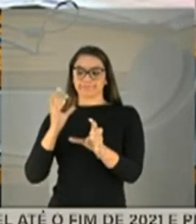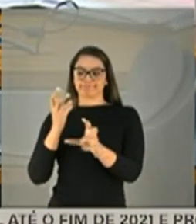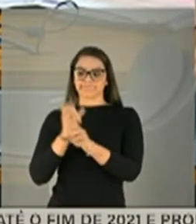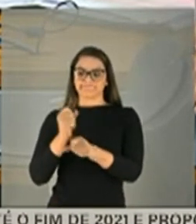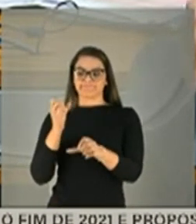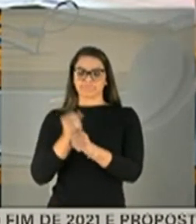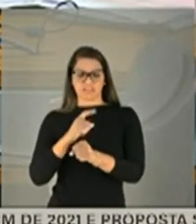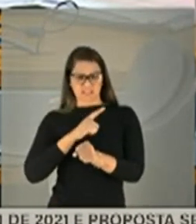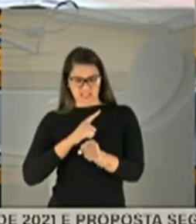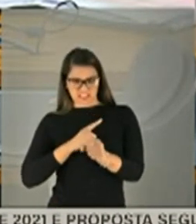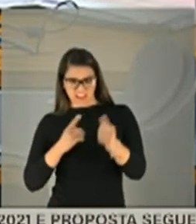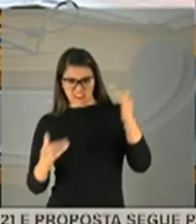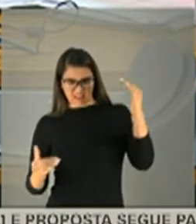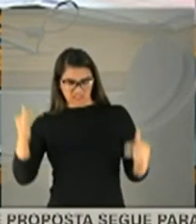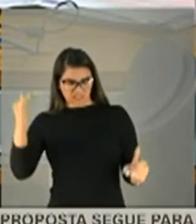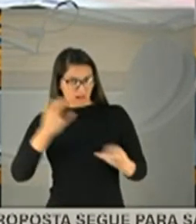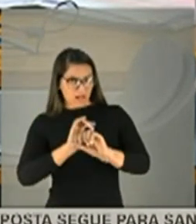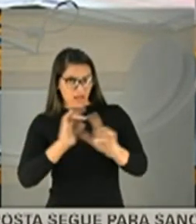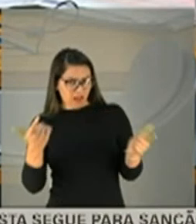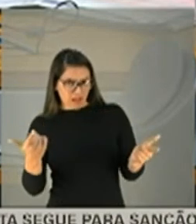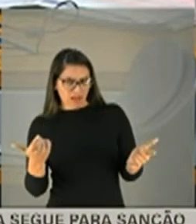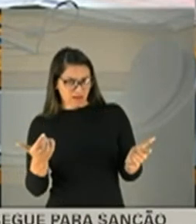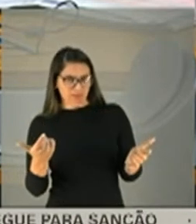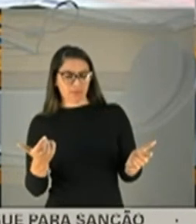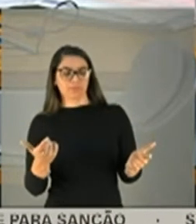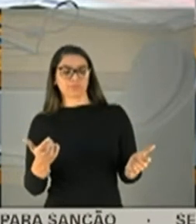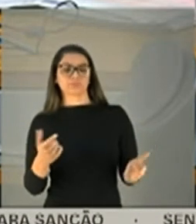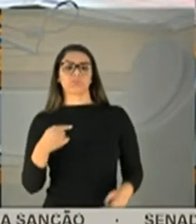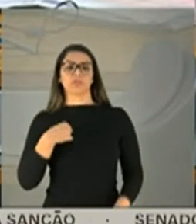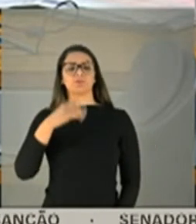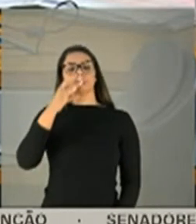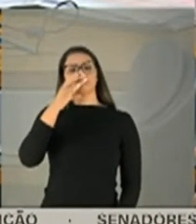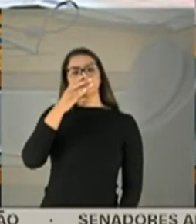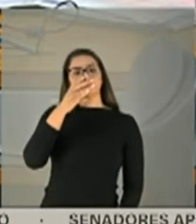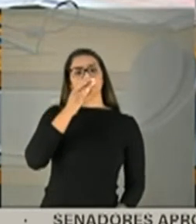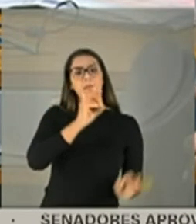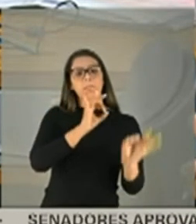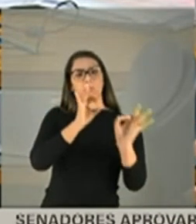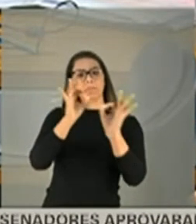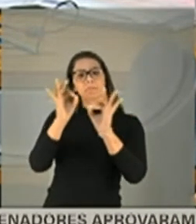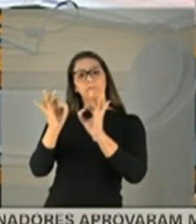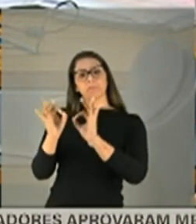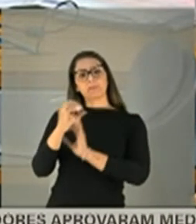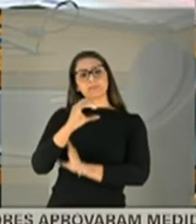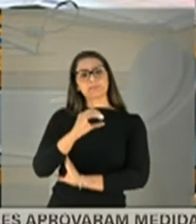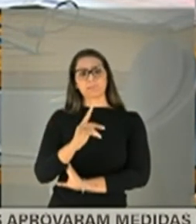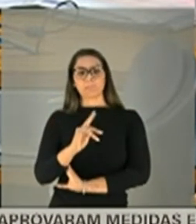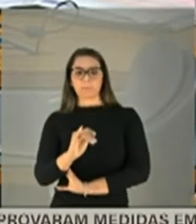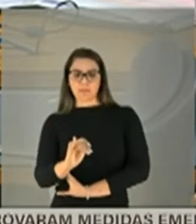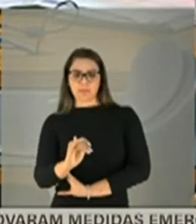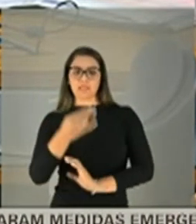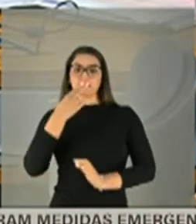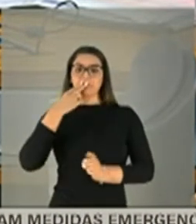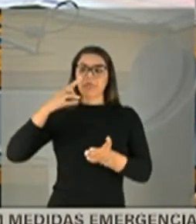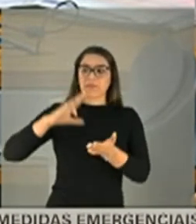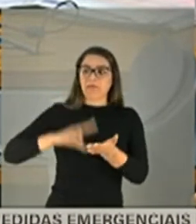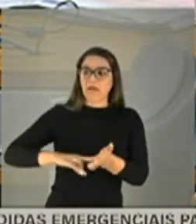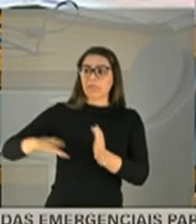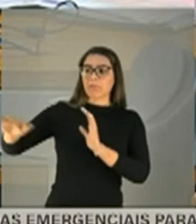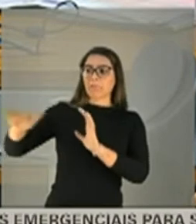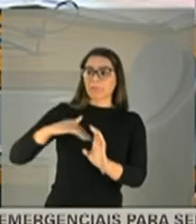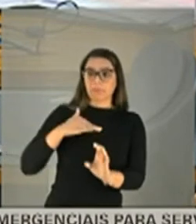Existe uma divergência clara também com relação a isso, que a gente pôde ver aqui na própria CPI, né? Cartas que chegaram, mas